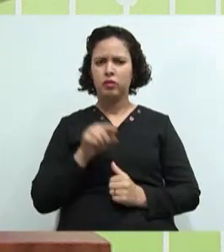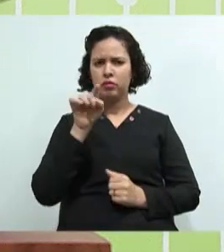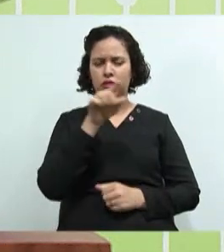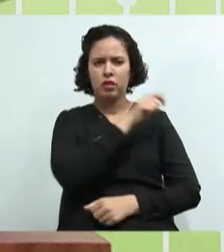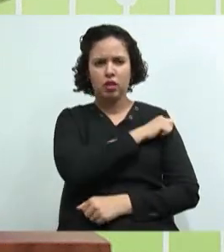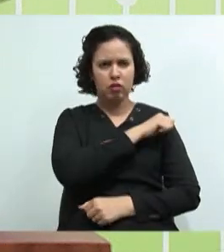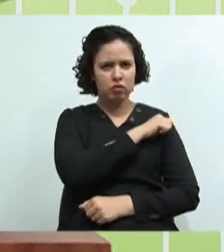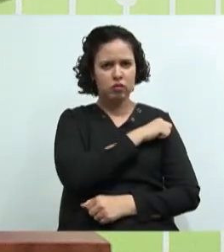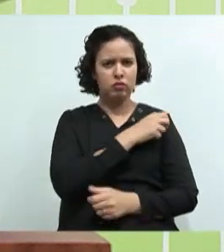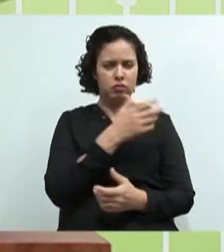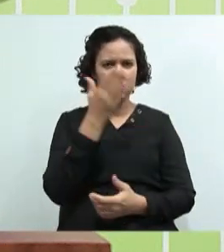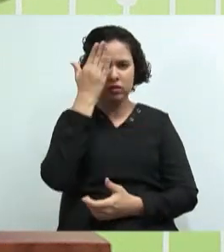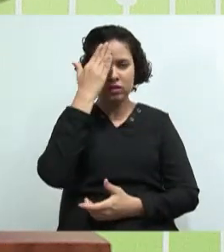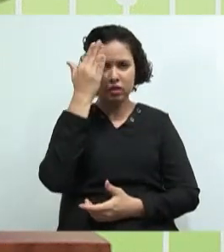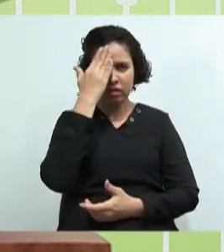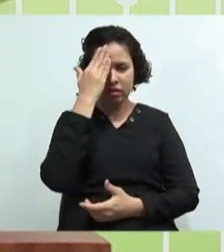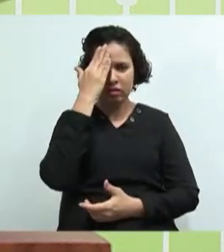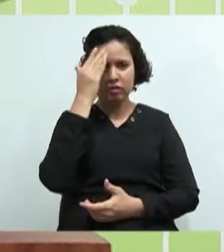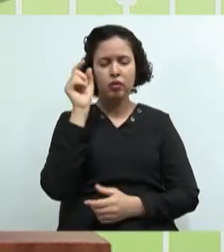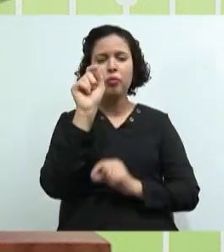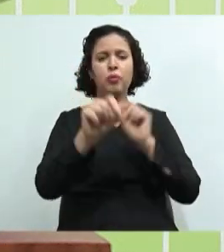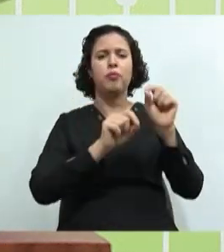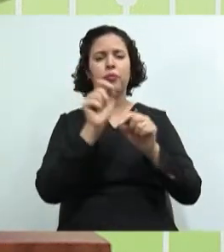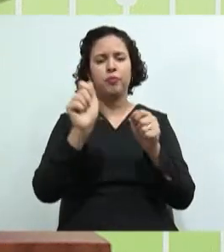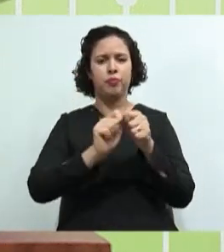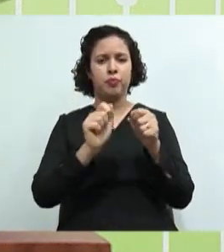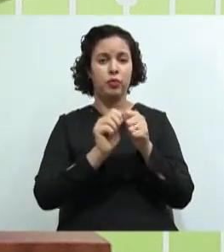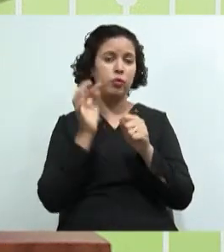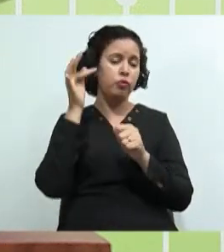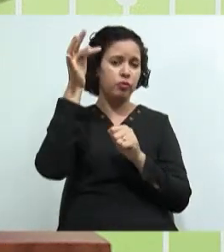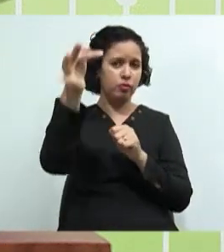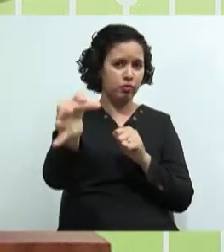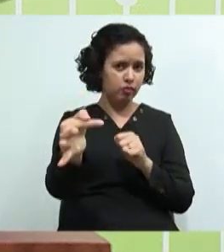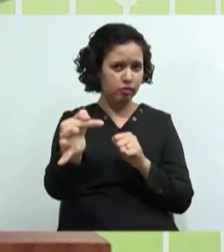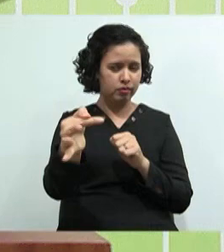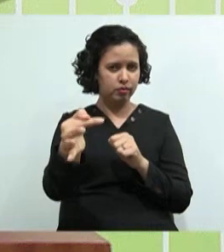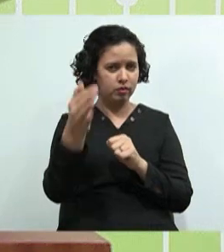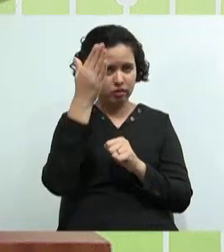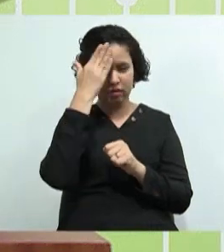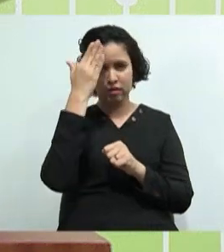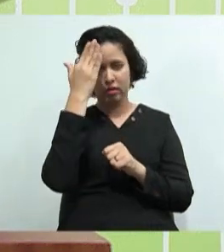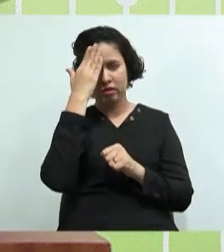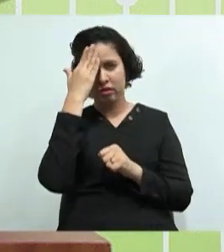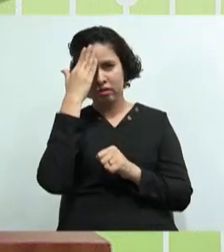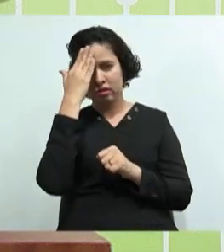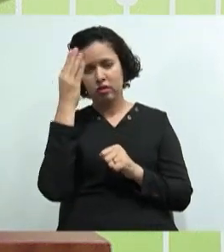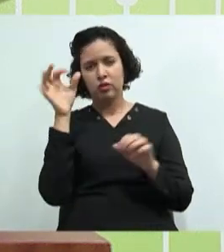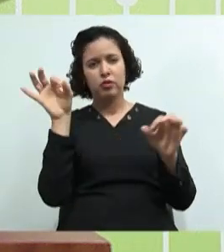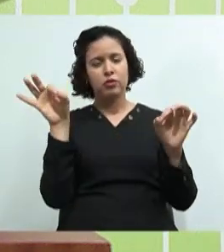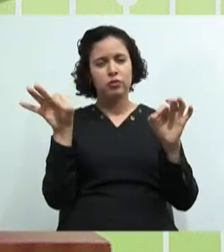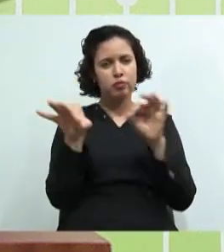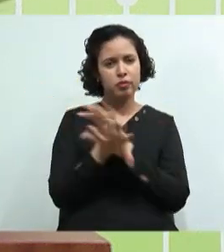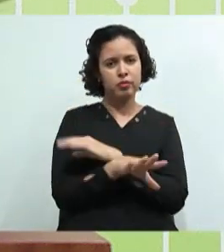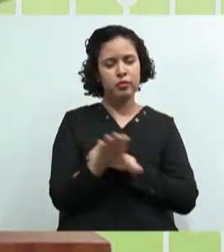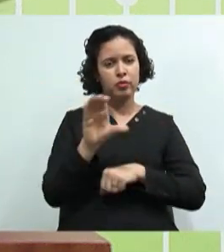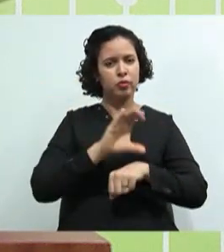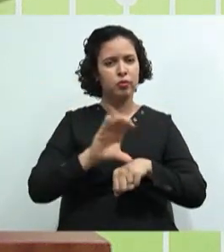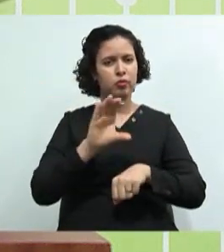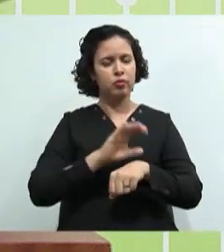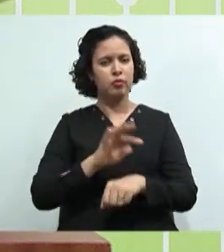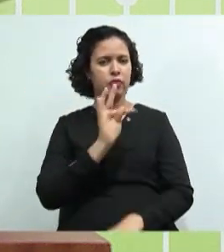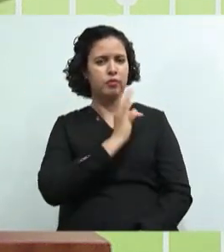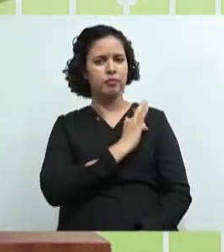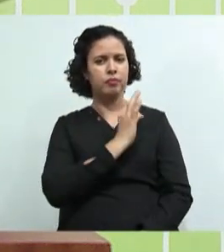ser quando crescer, ou o que você vai fazer, a sua visão, o que você vai fazer quando você concluir o seu curso técnico em